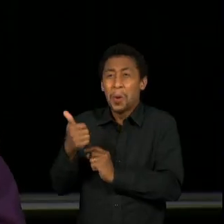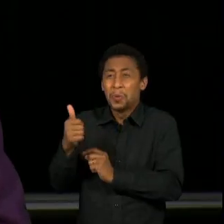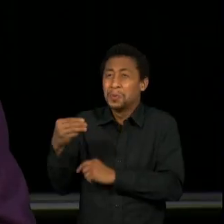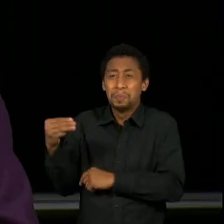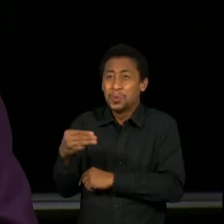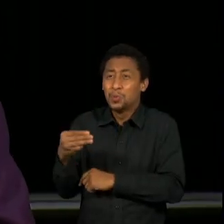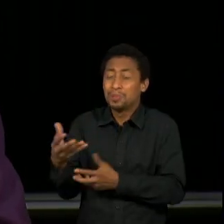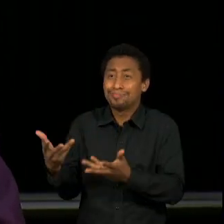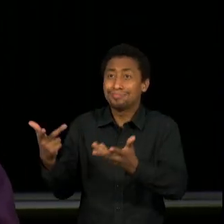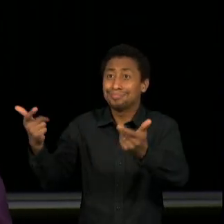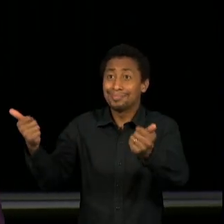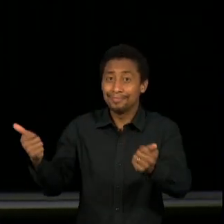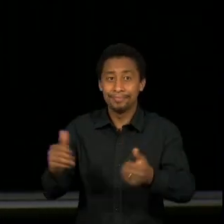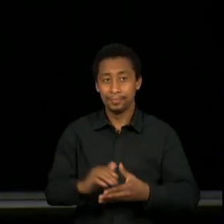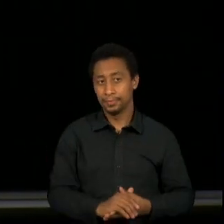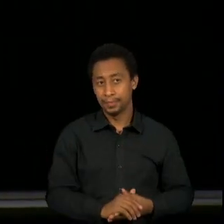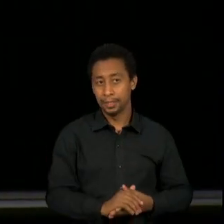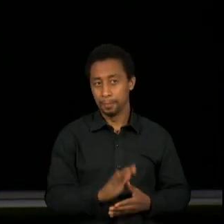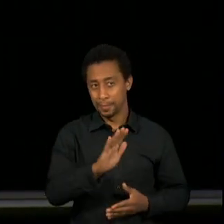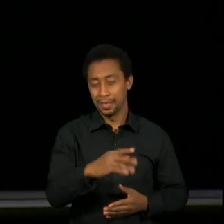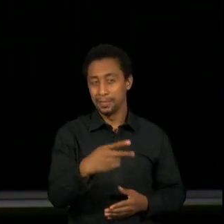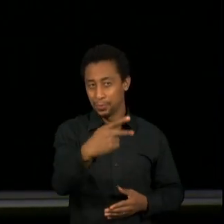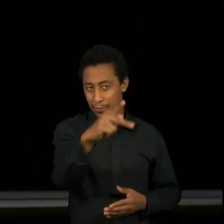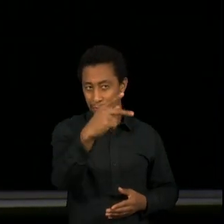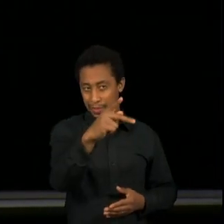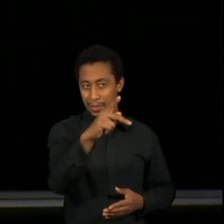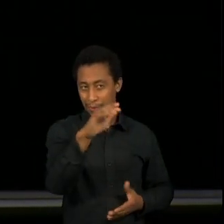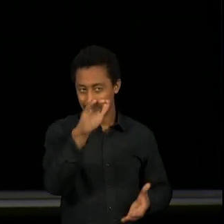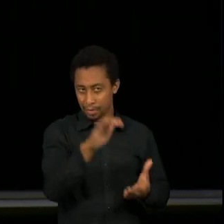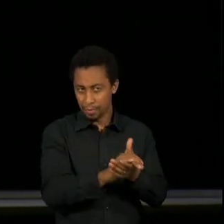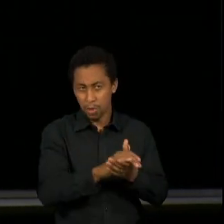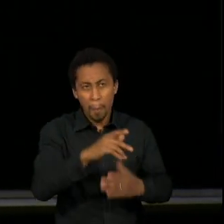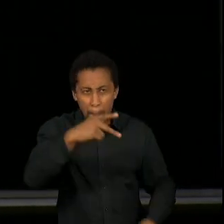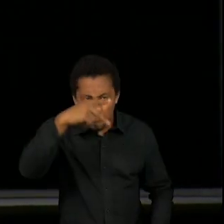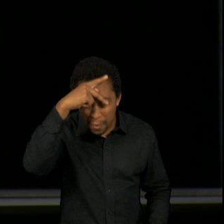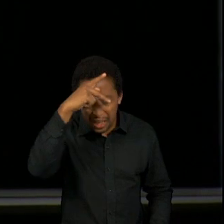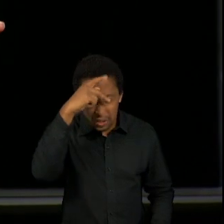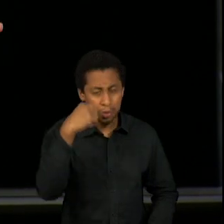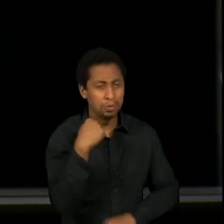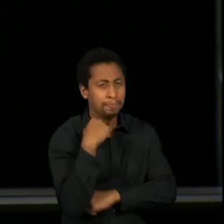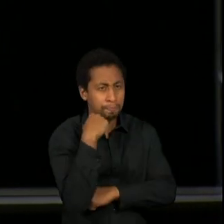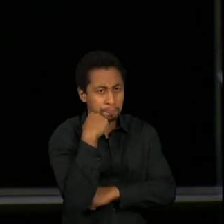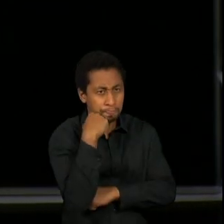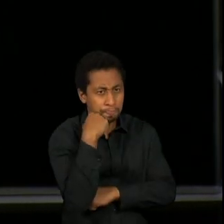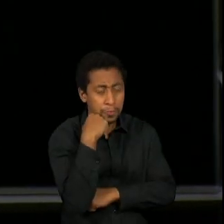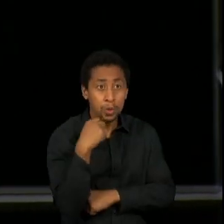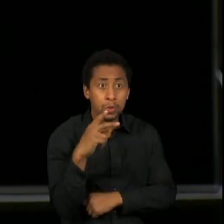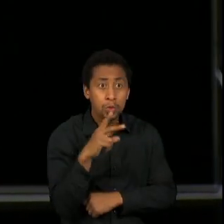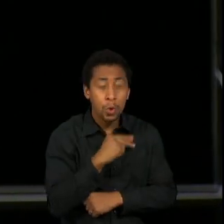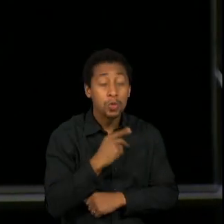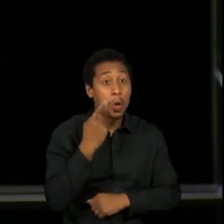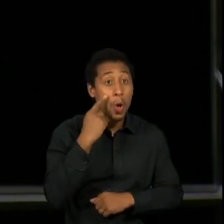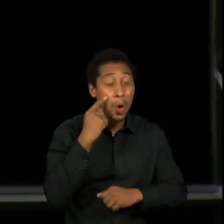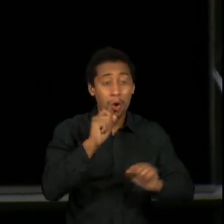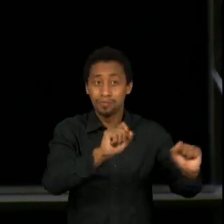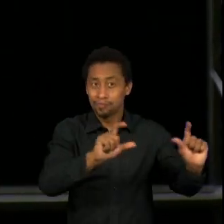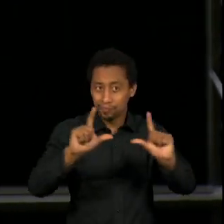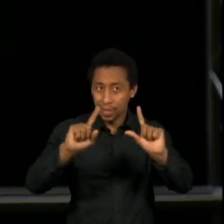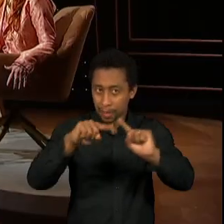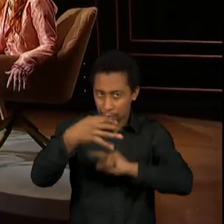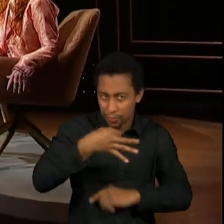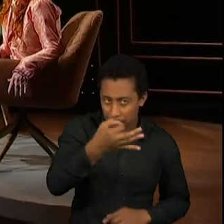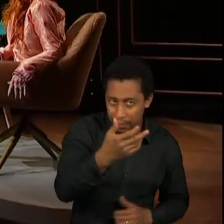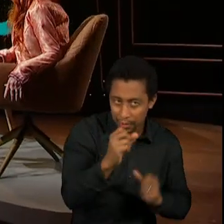Agora, no seu casamento, você falou, um dos padrinhos foi o Jorge Amado. A gente tem uma matéria aqui sobre ele, para depois você comentar, tá bom?